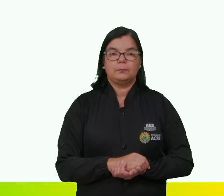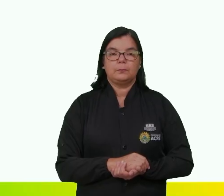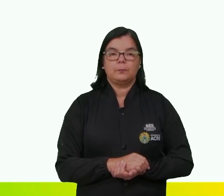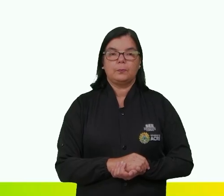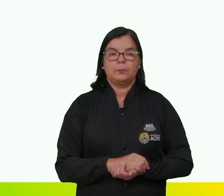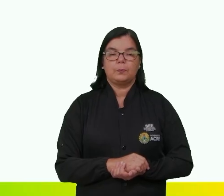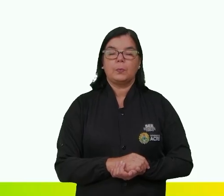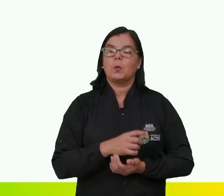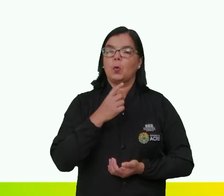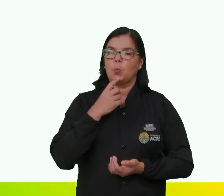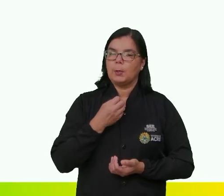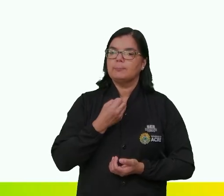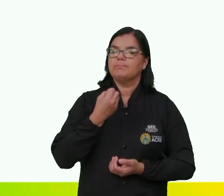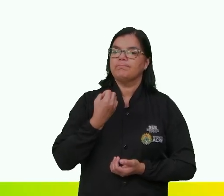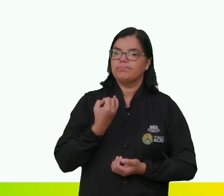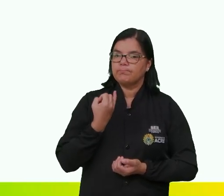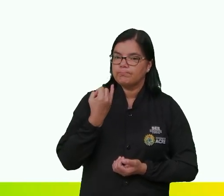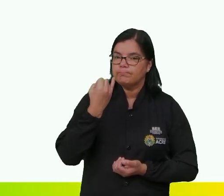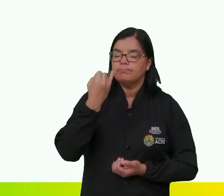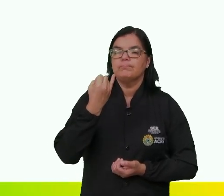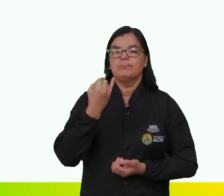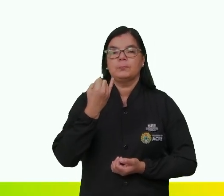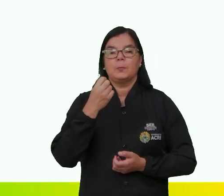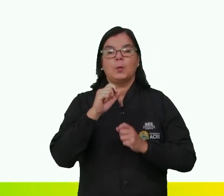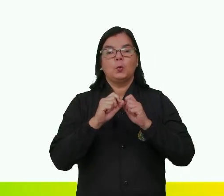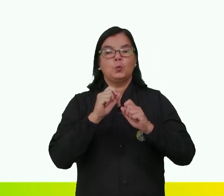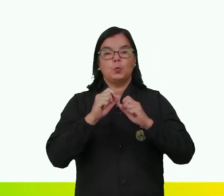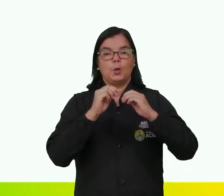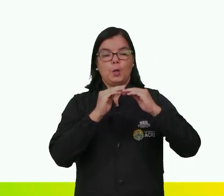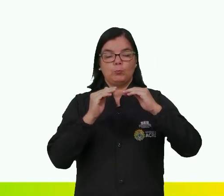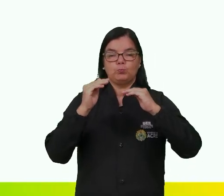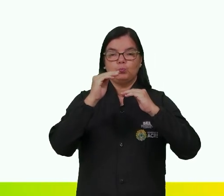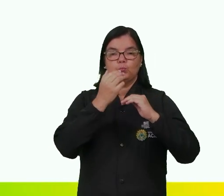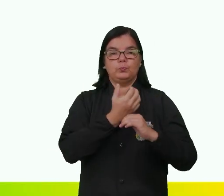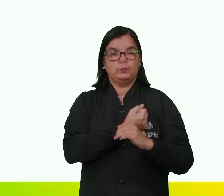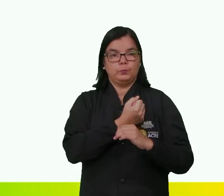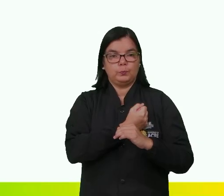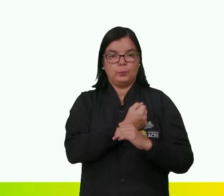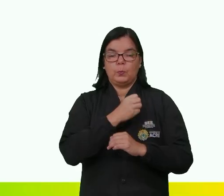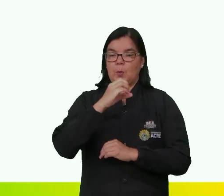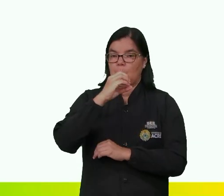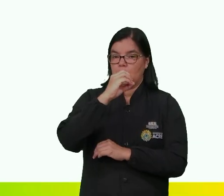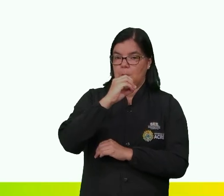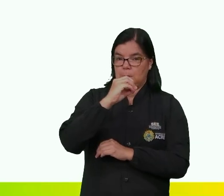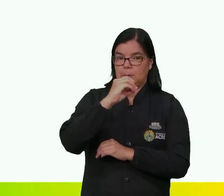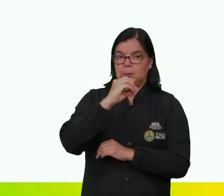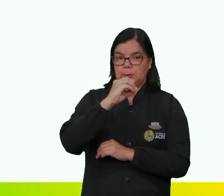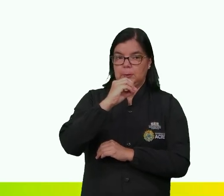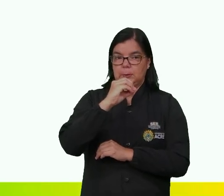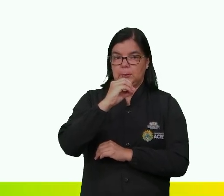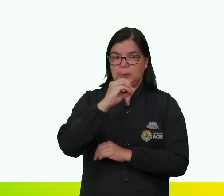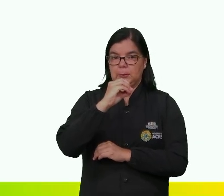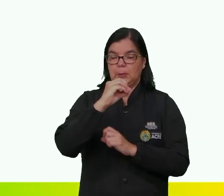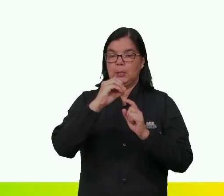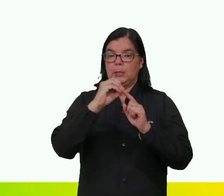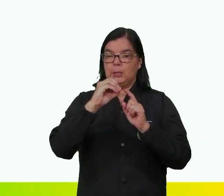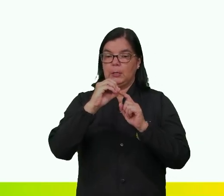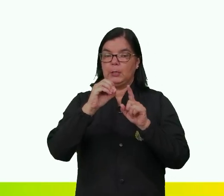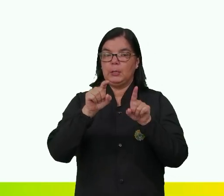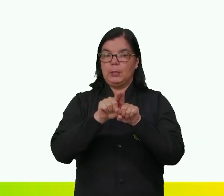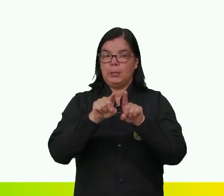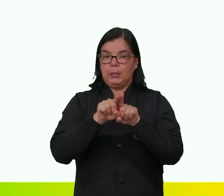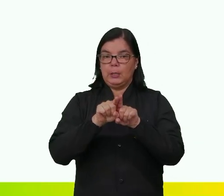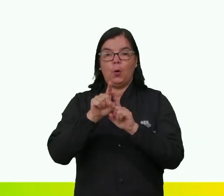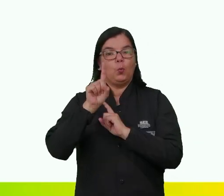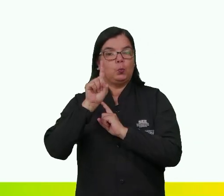Uma coisa interessante das potências são as potências de expoente 0 e as potências de